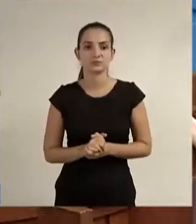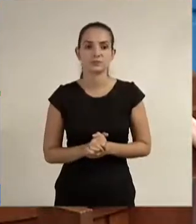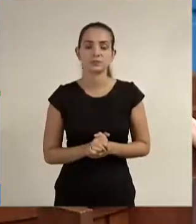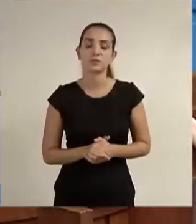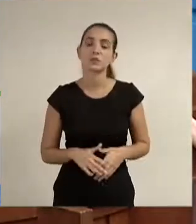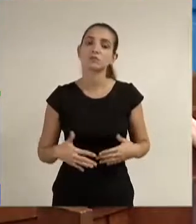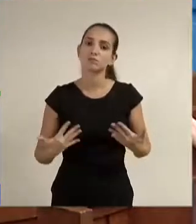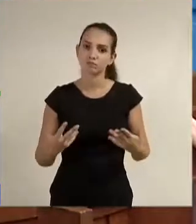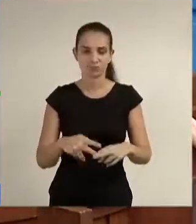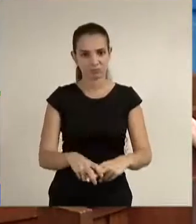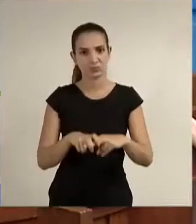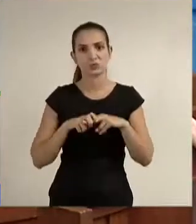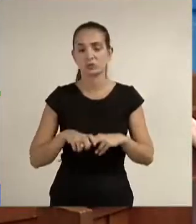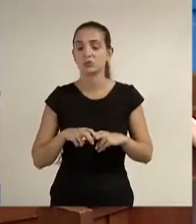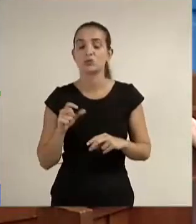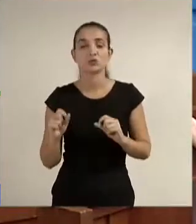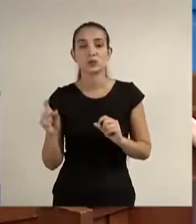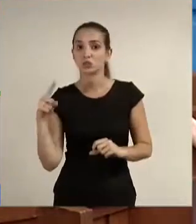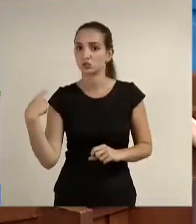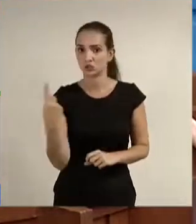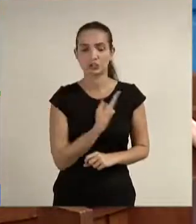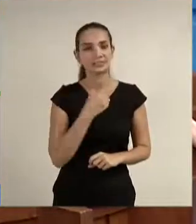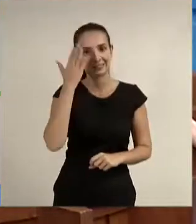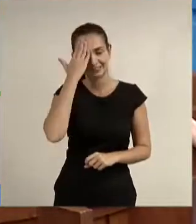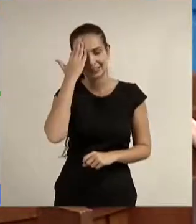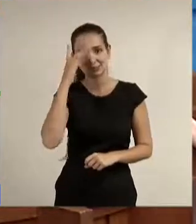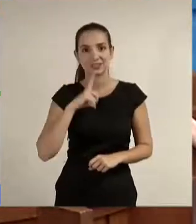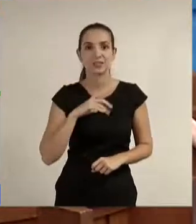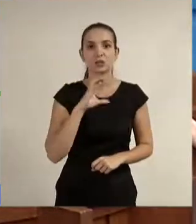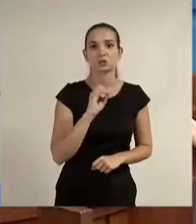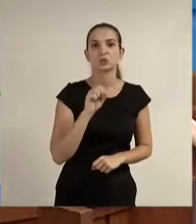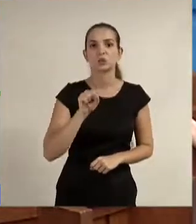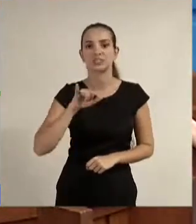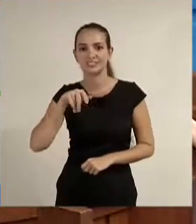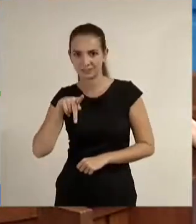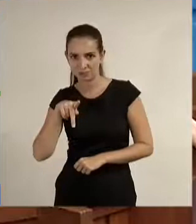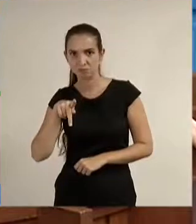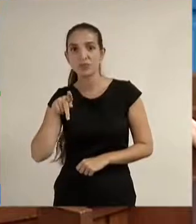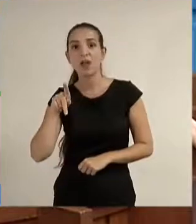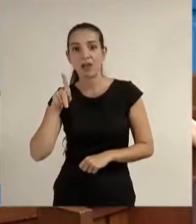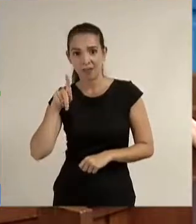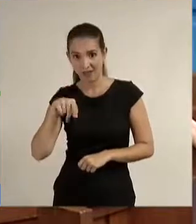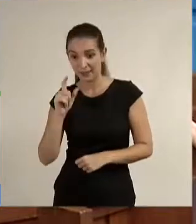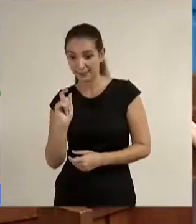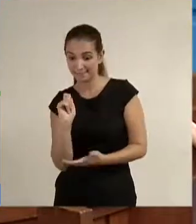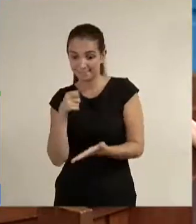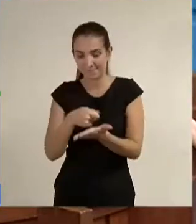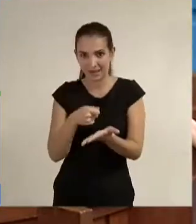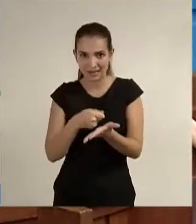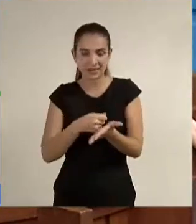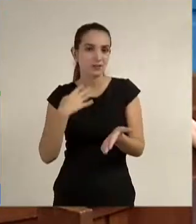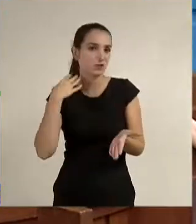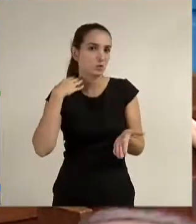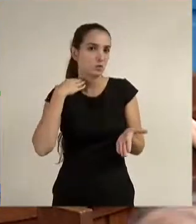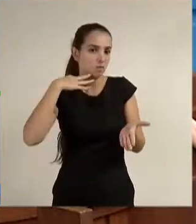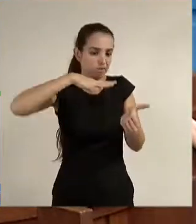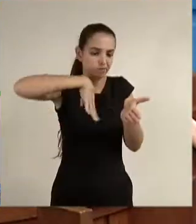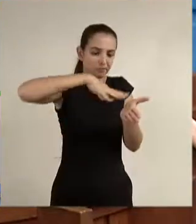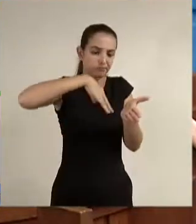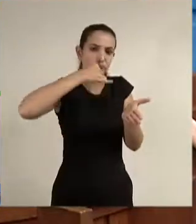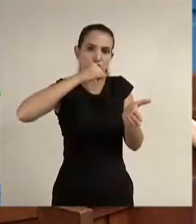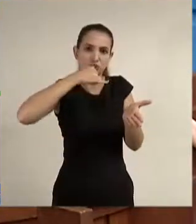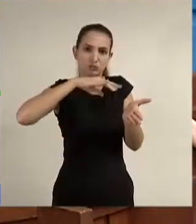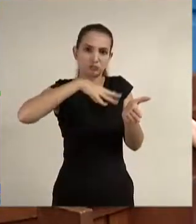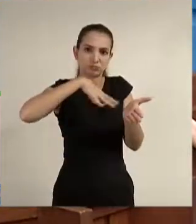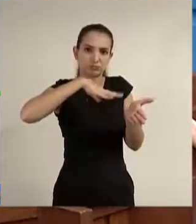E, evidentemente, todo mundo sabe que a COSIP é uma taxa que vem todo mês na conta de energia elétrica.